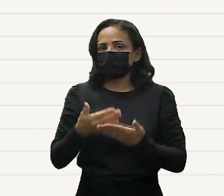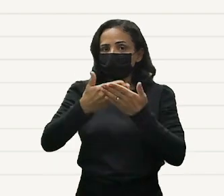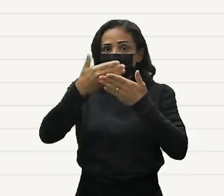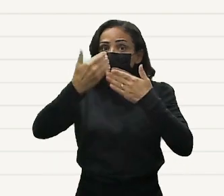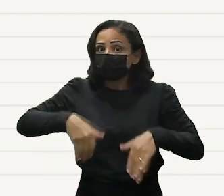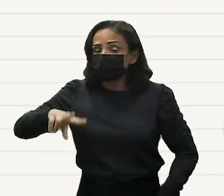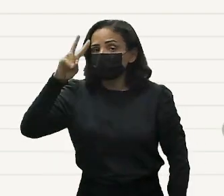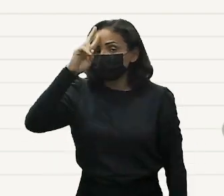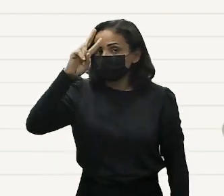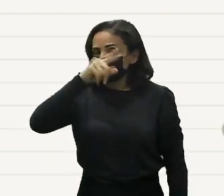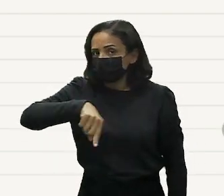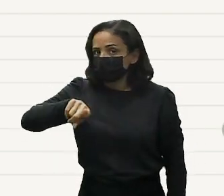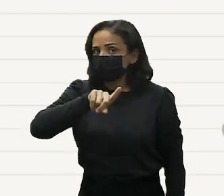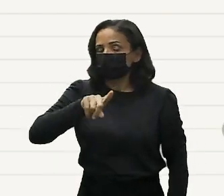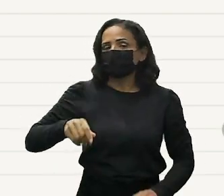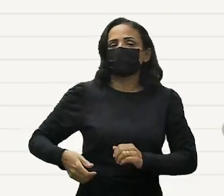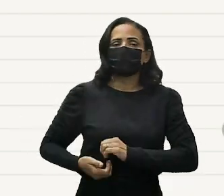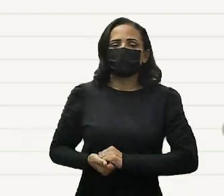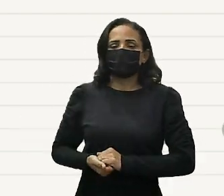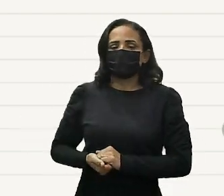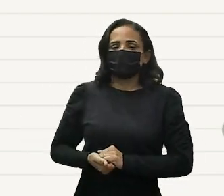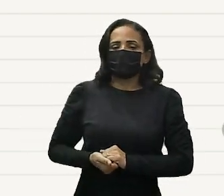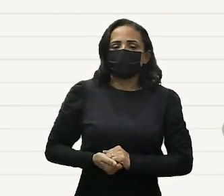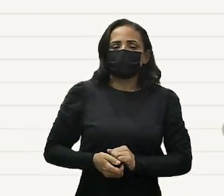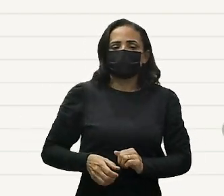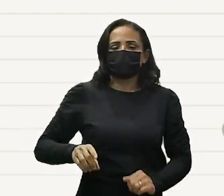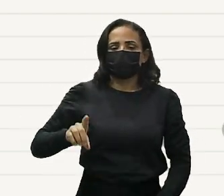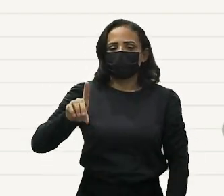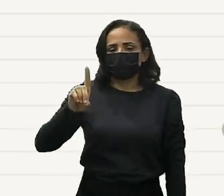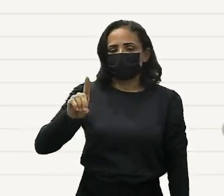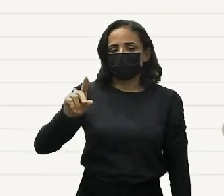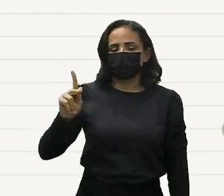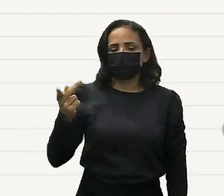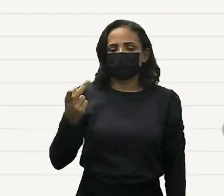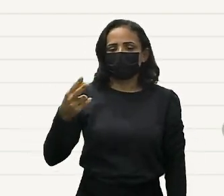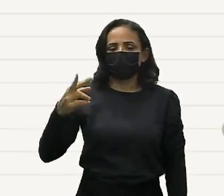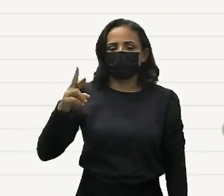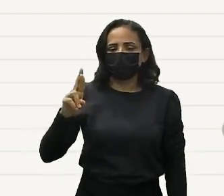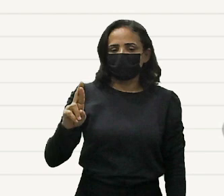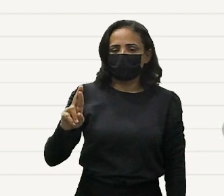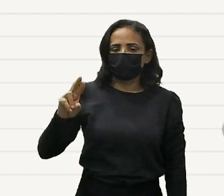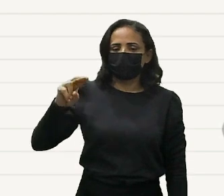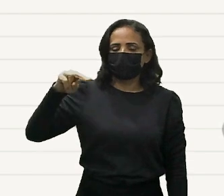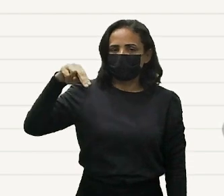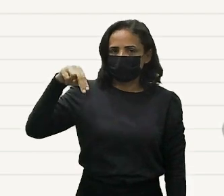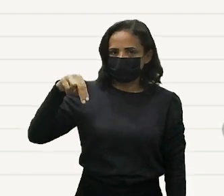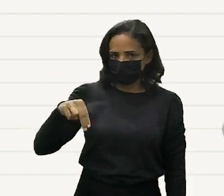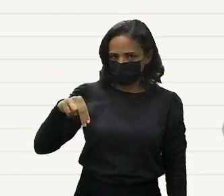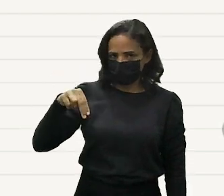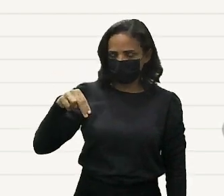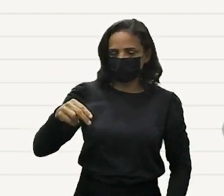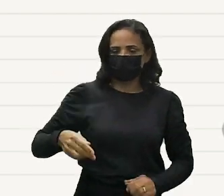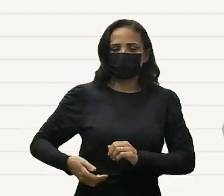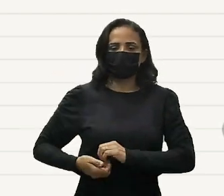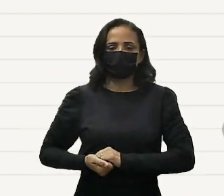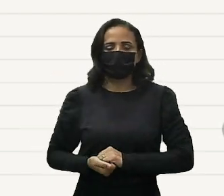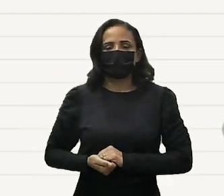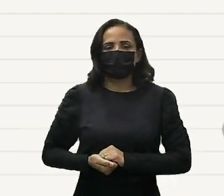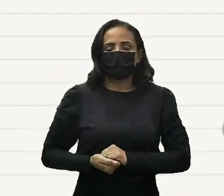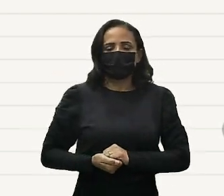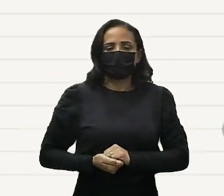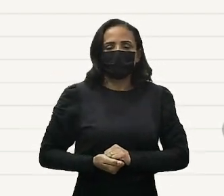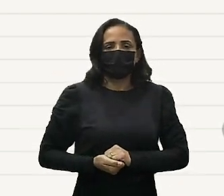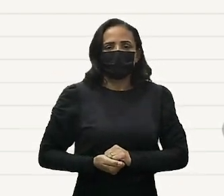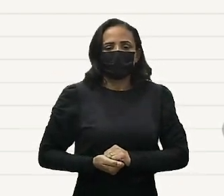segunda-feira é que quando você trabalha com a DHRN, doença hemolítica do recém-nascido, ou